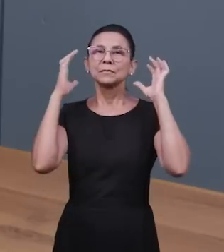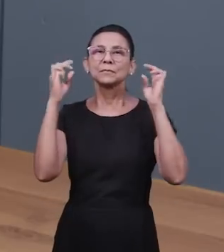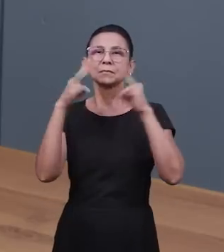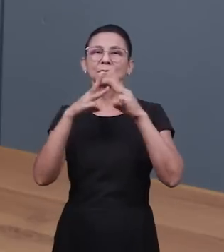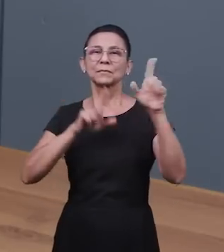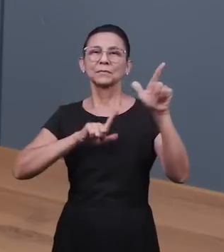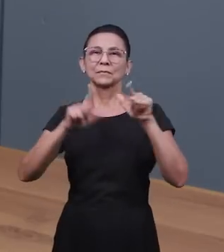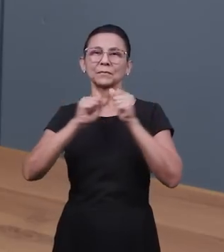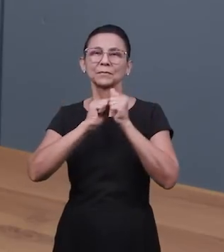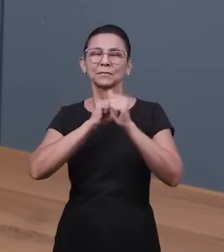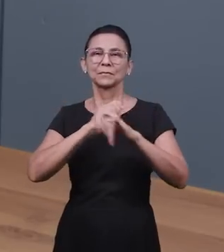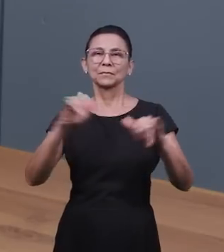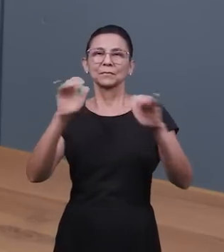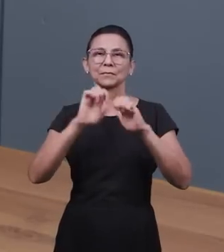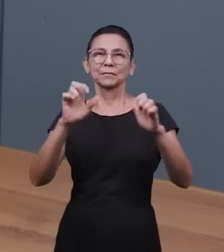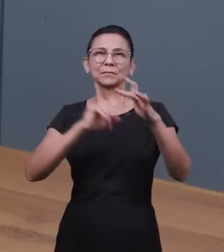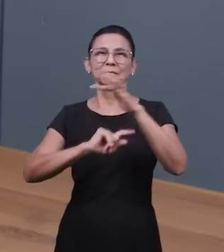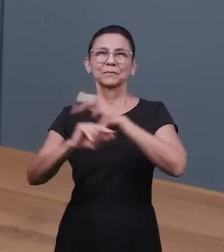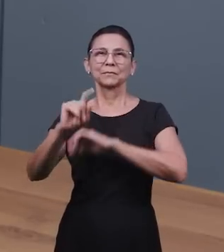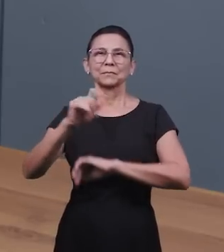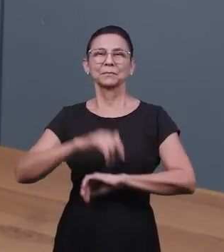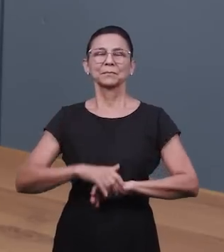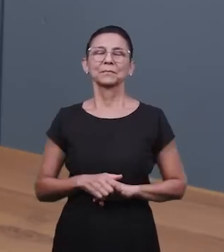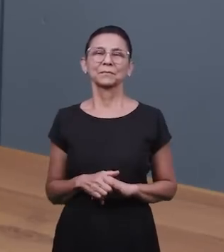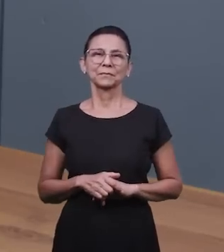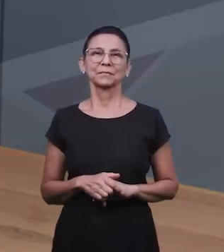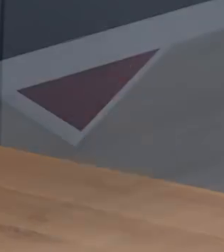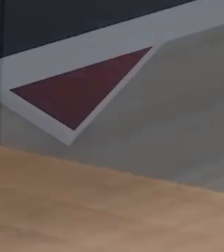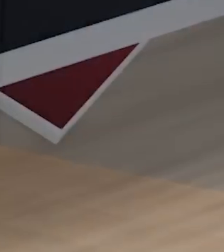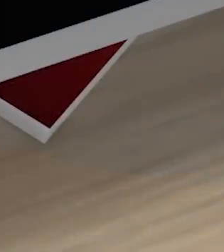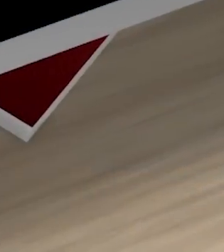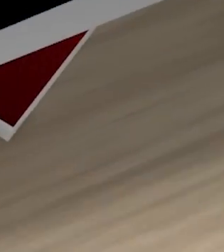Rádio e TV Manaim juntas, anunciando o Evangelho Eterno.